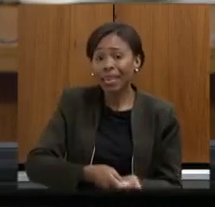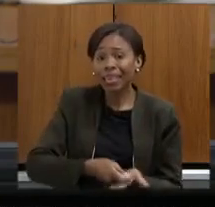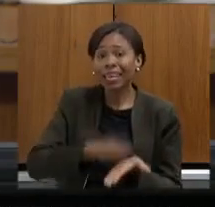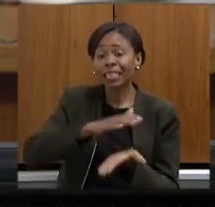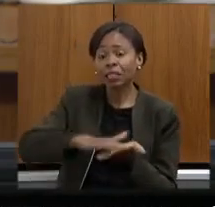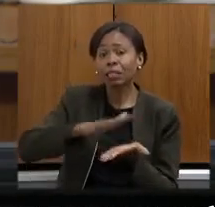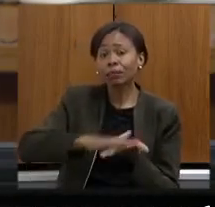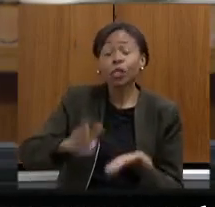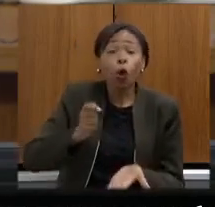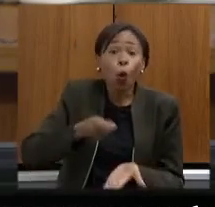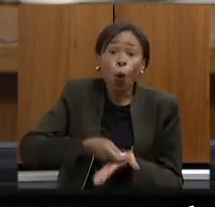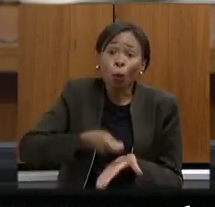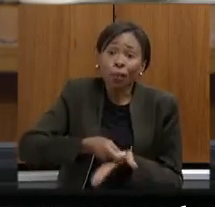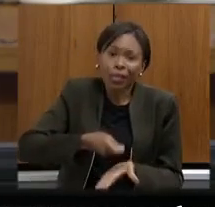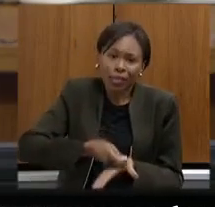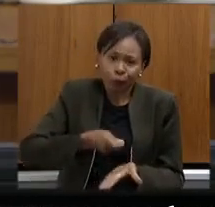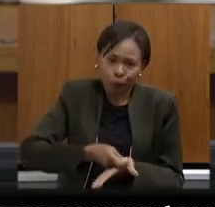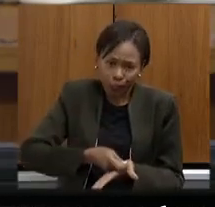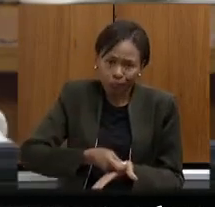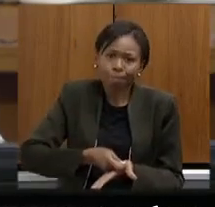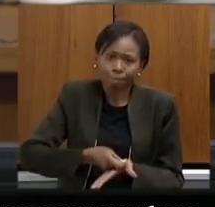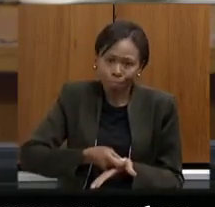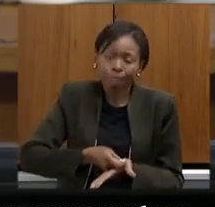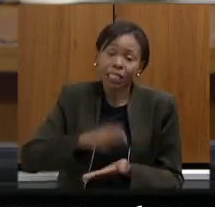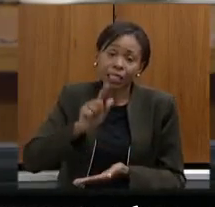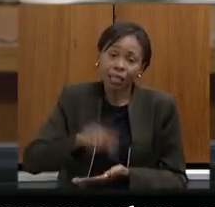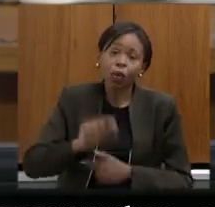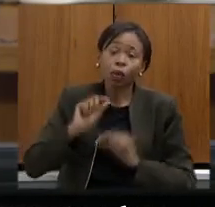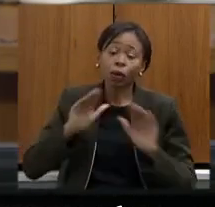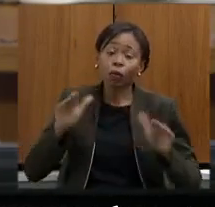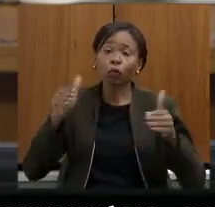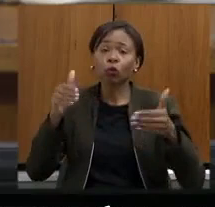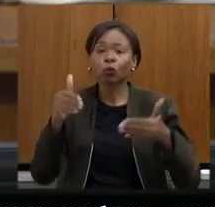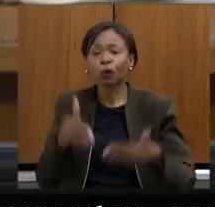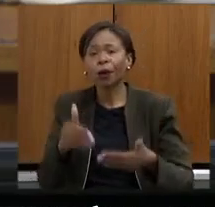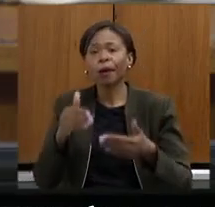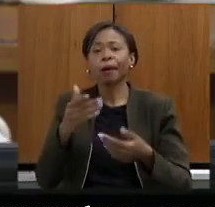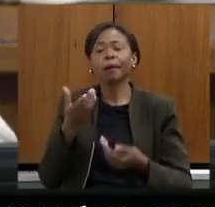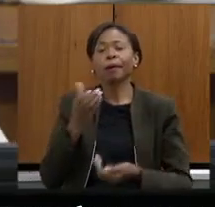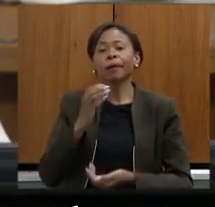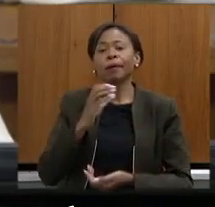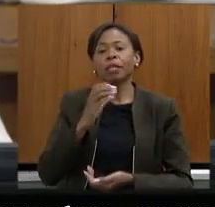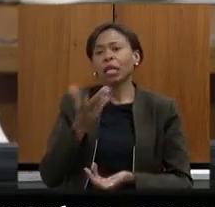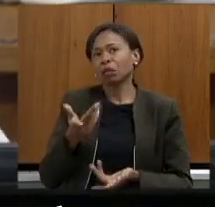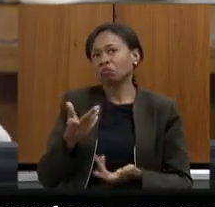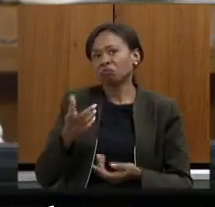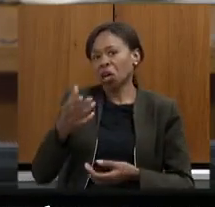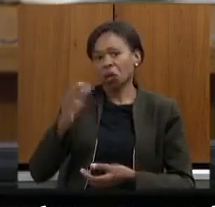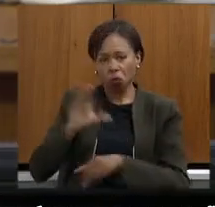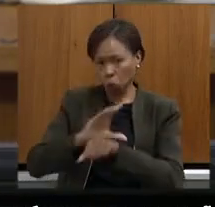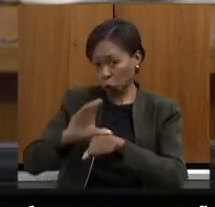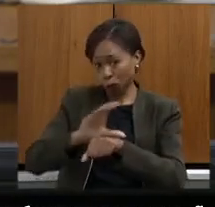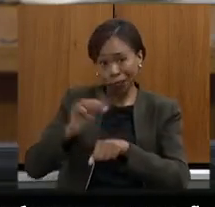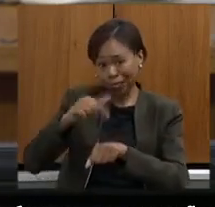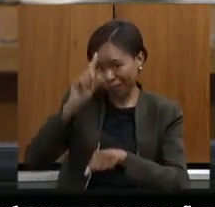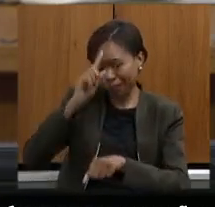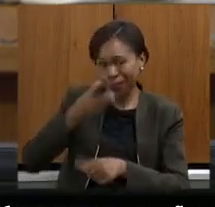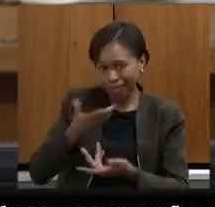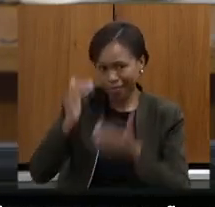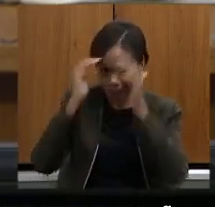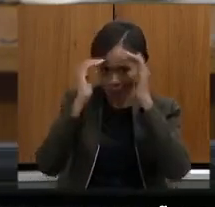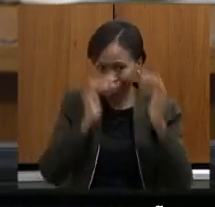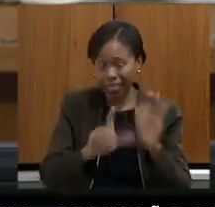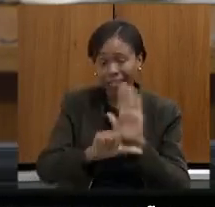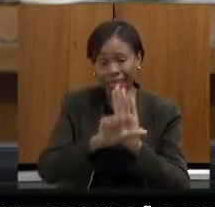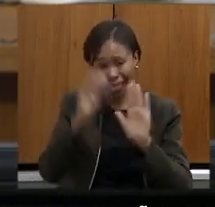despesas obrigatórias a gente está tratando daquelas despesas que tem destinação definida na Constituição e Lei além das despesas de